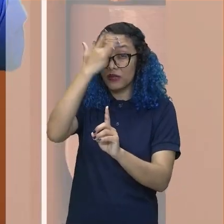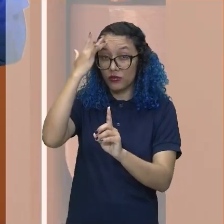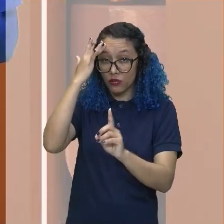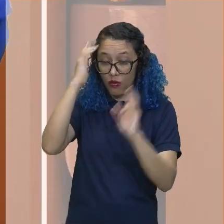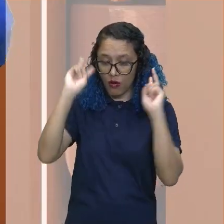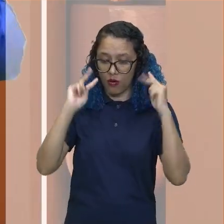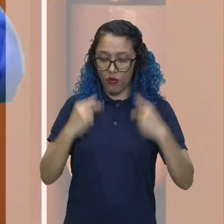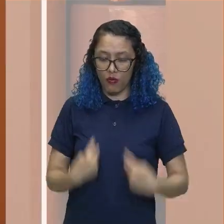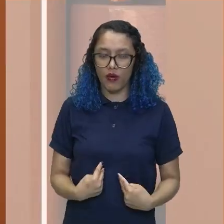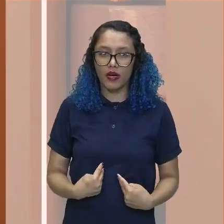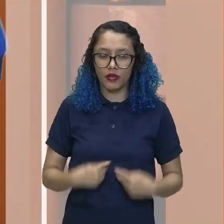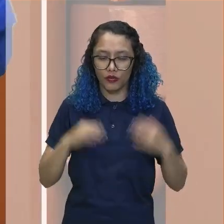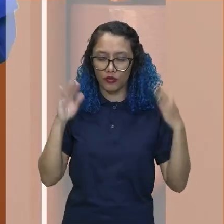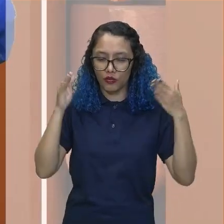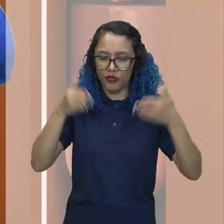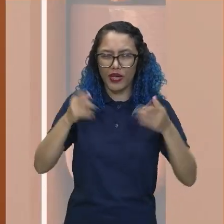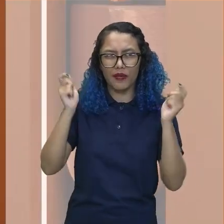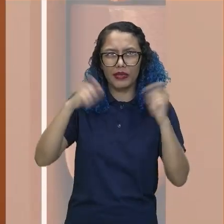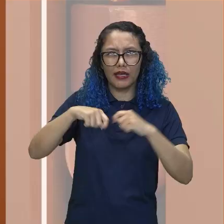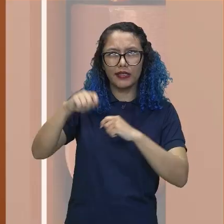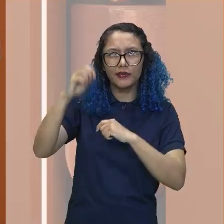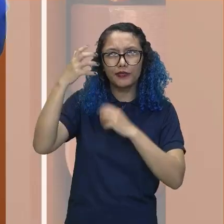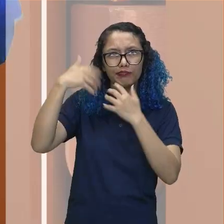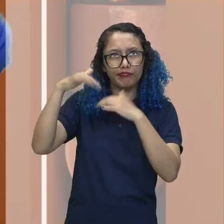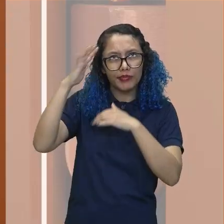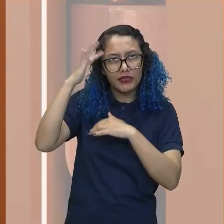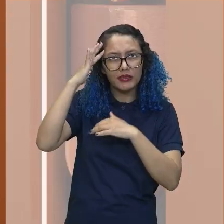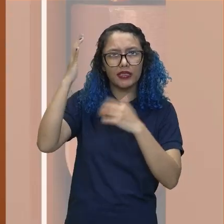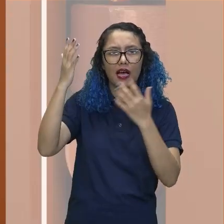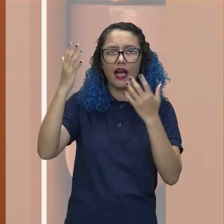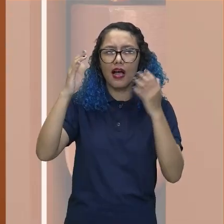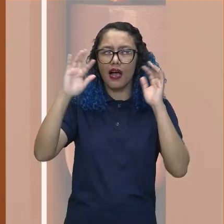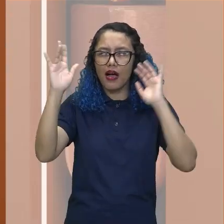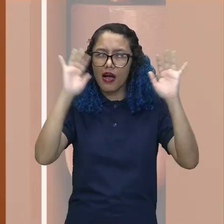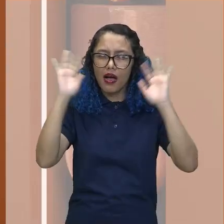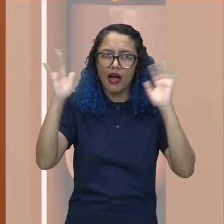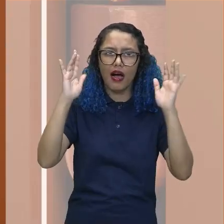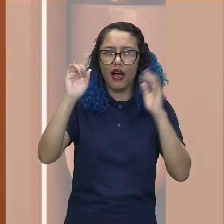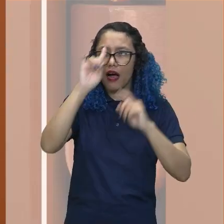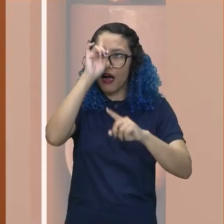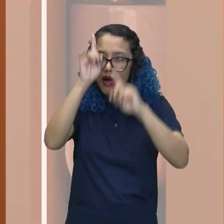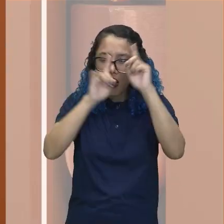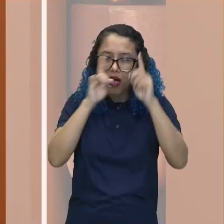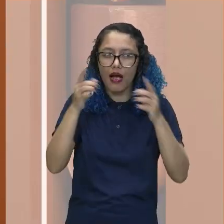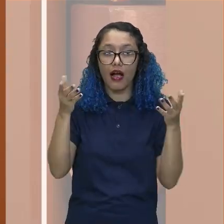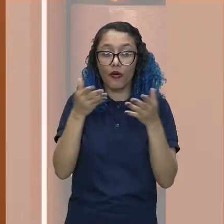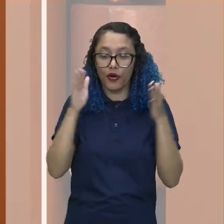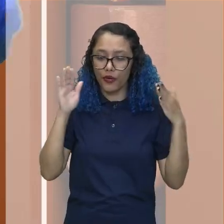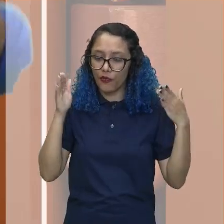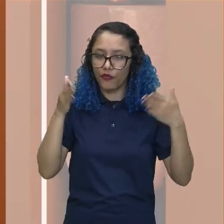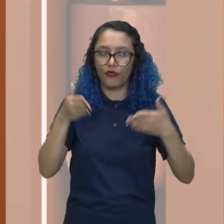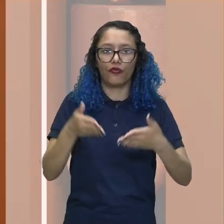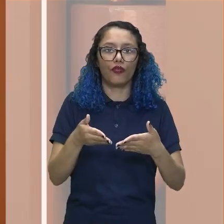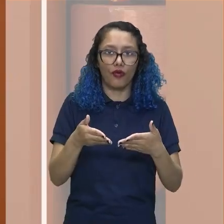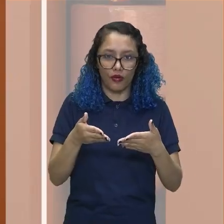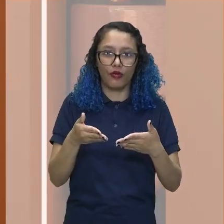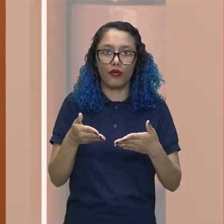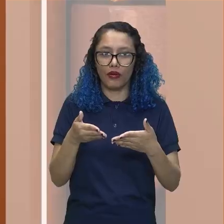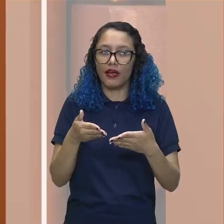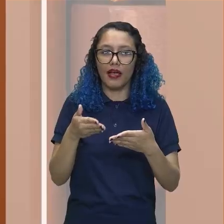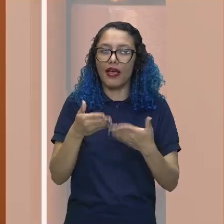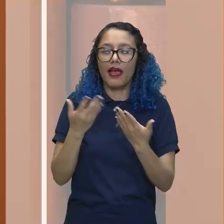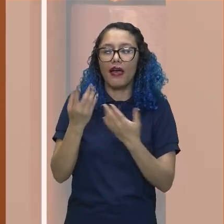de pensar, de imaginar, de criar, de inventar, ela agora é a base mais